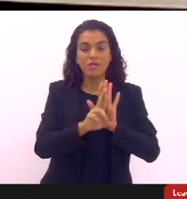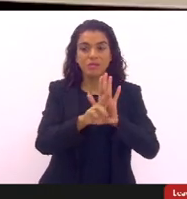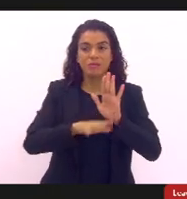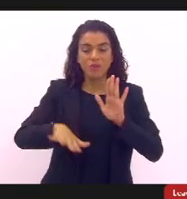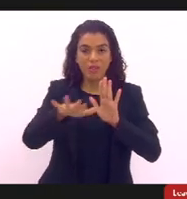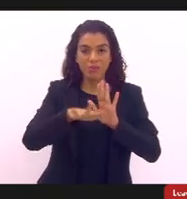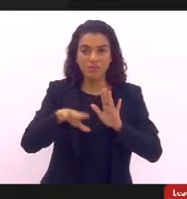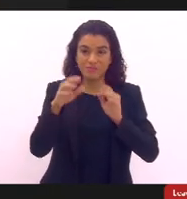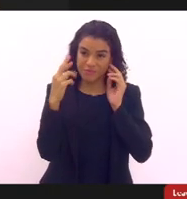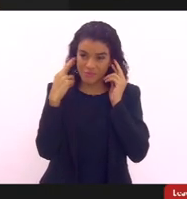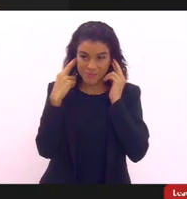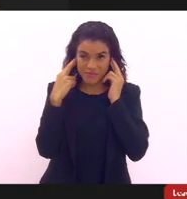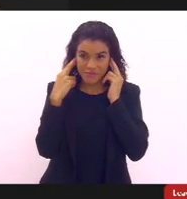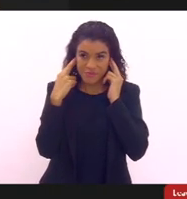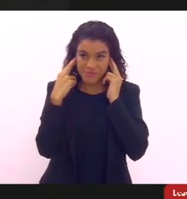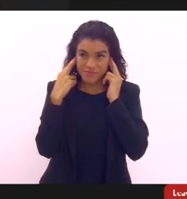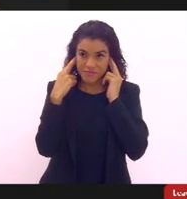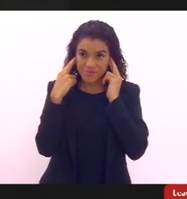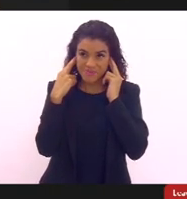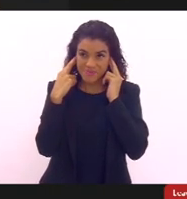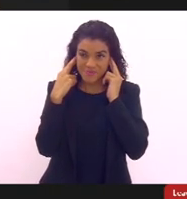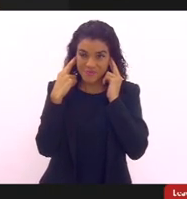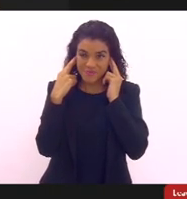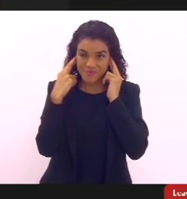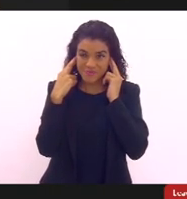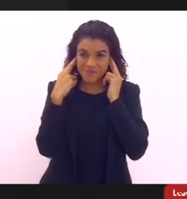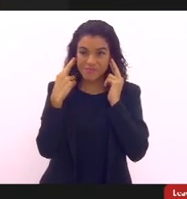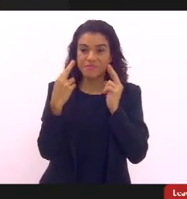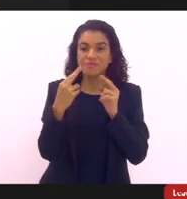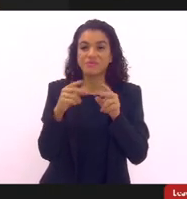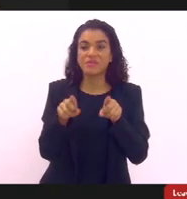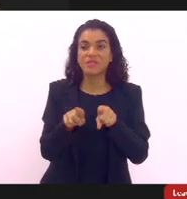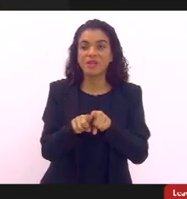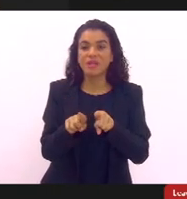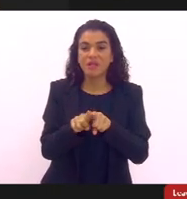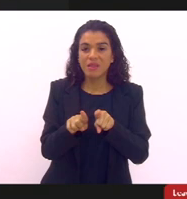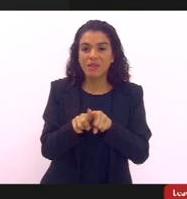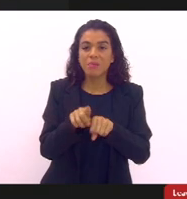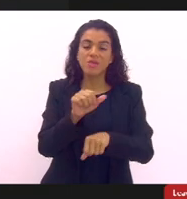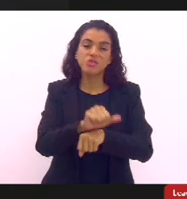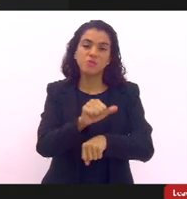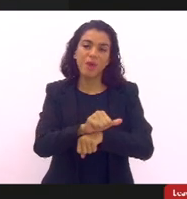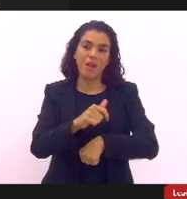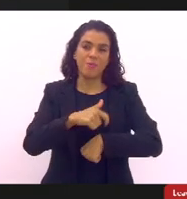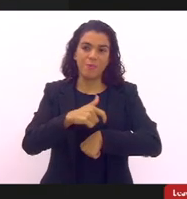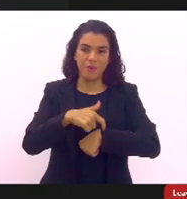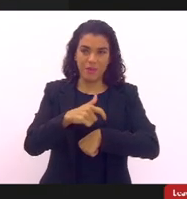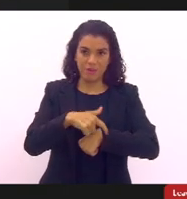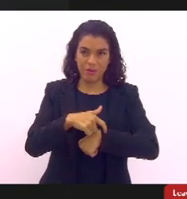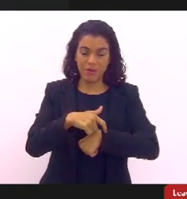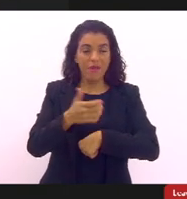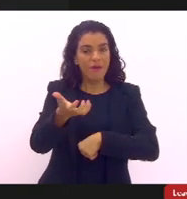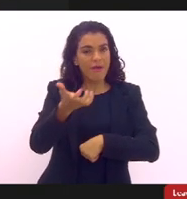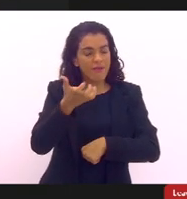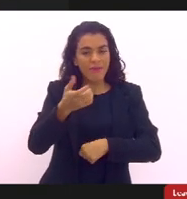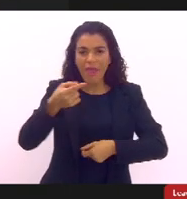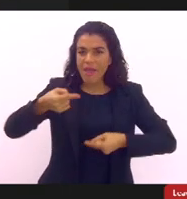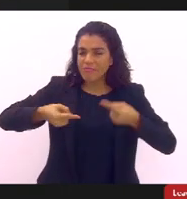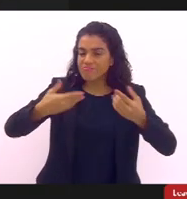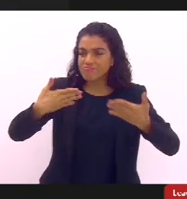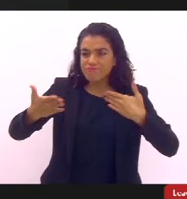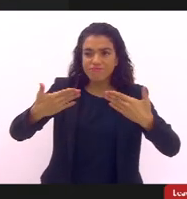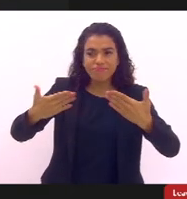sei como fazer. Todos os municípios que compõem a PNASP esperam por esse momento. Eles querem dialogar com